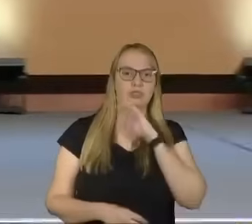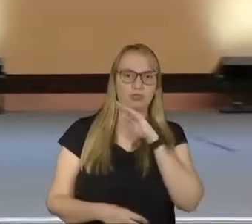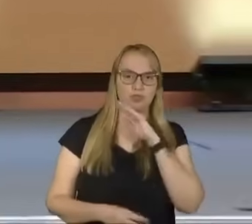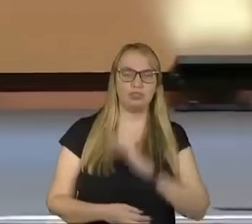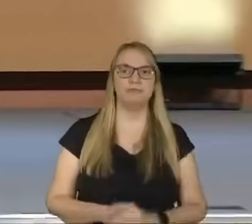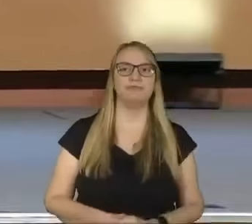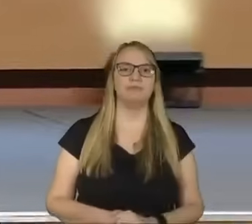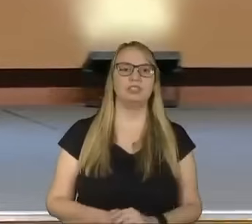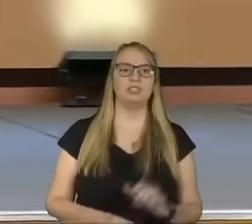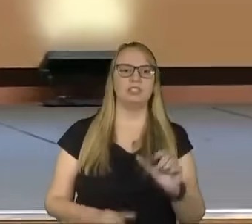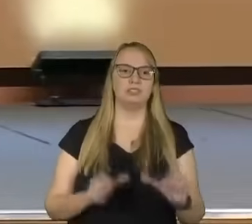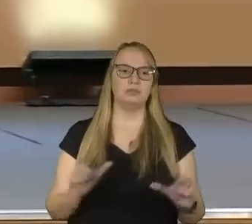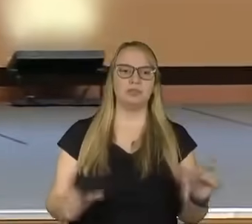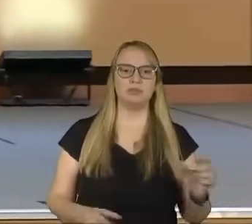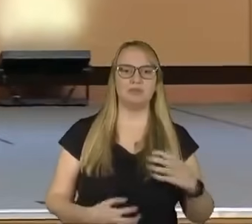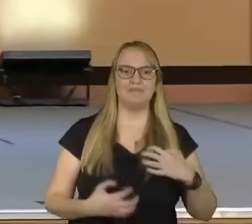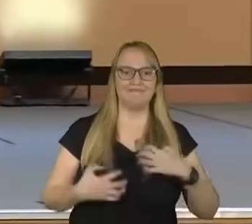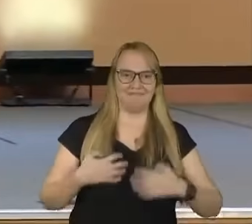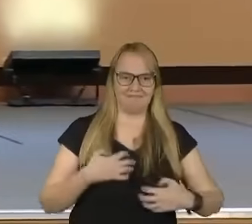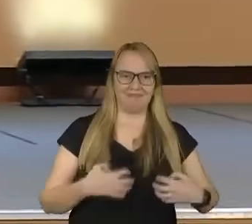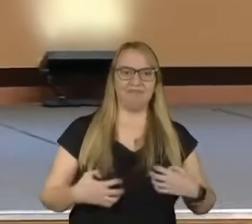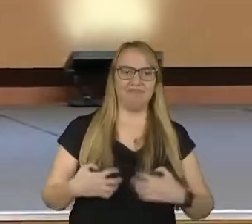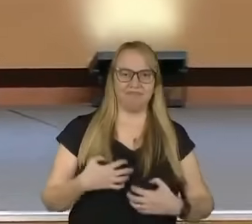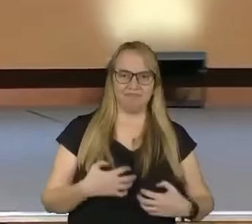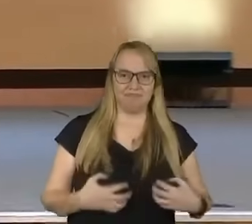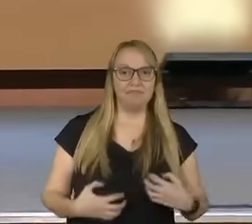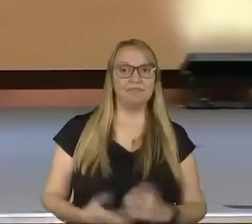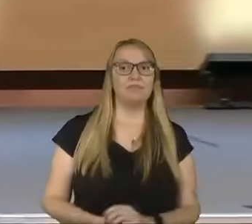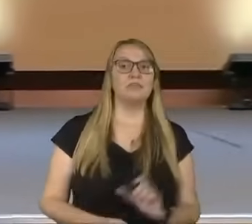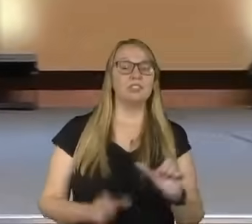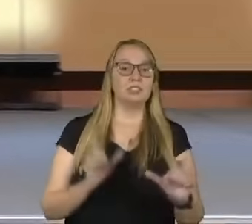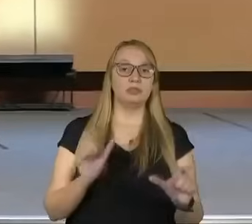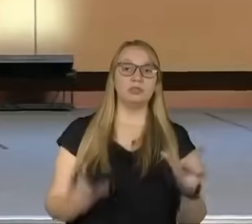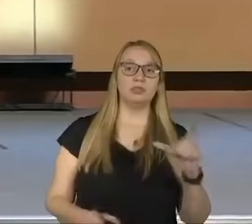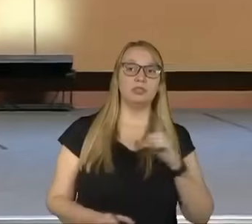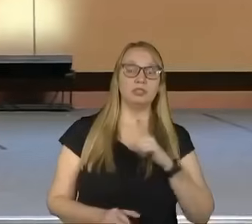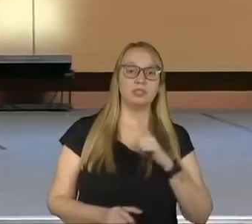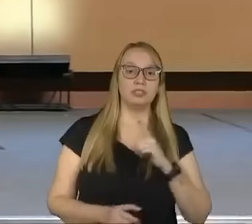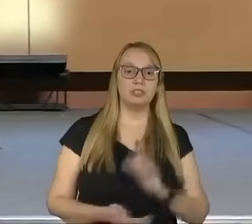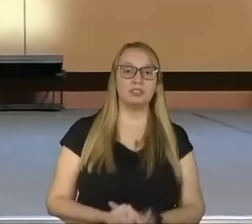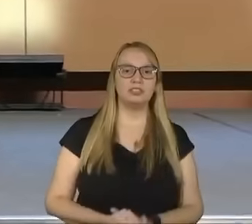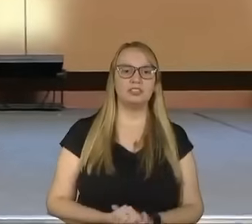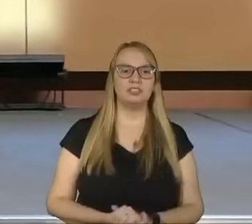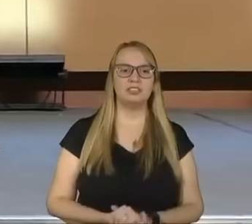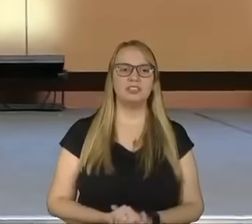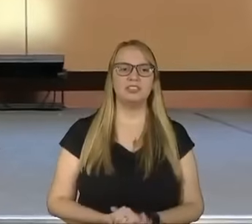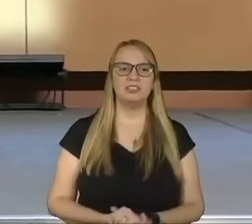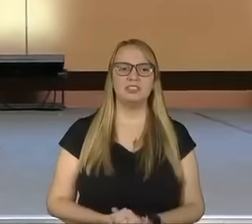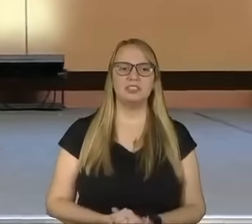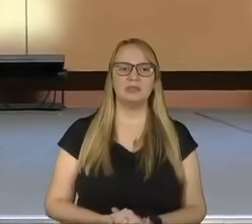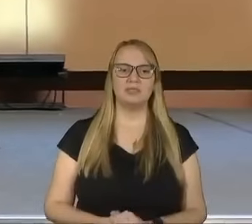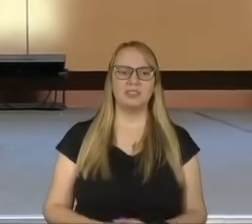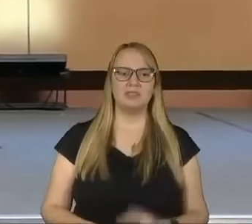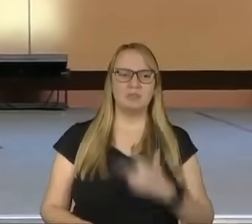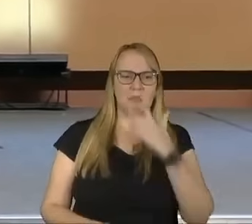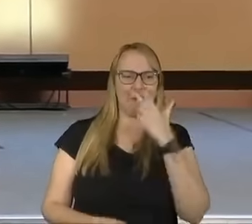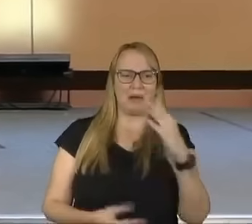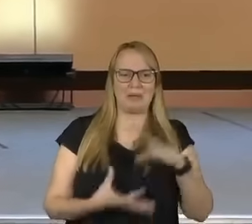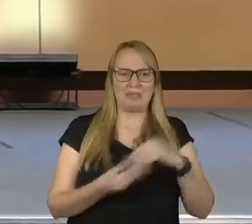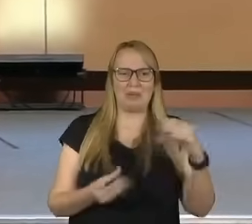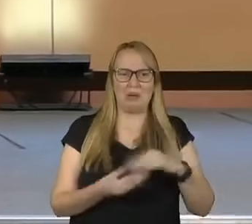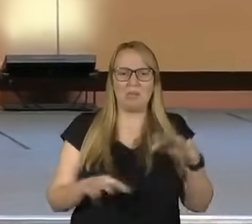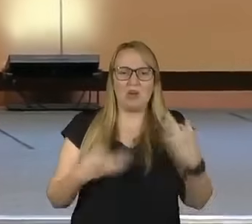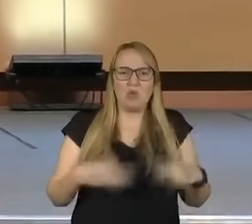são ressentidas essas pessoas têm uma ferida aberta na alma e são os